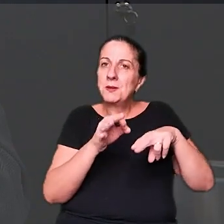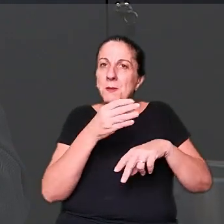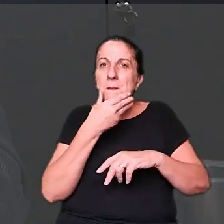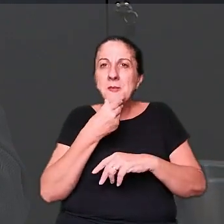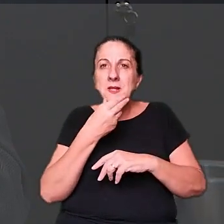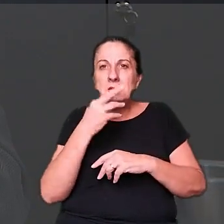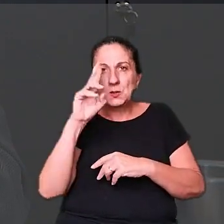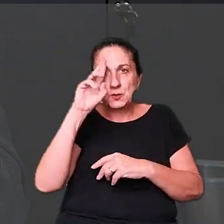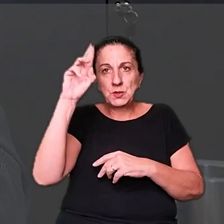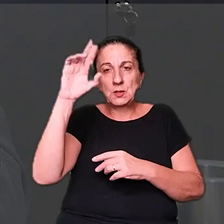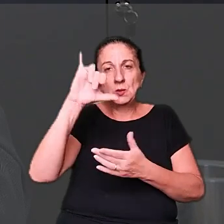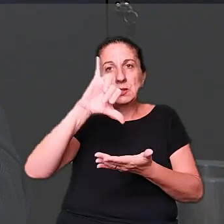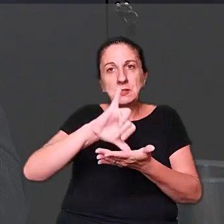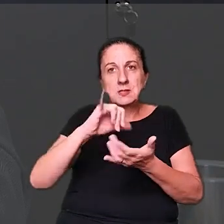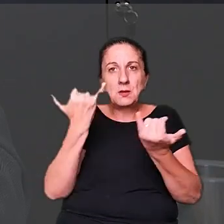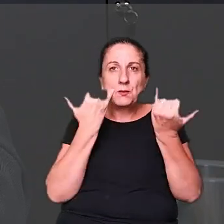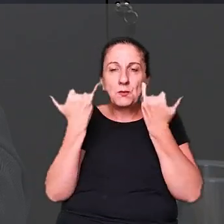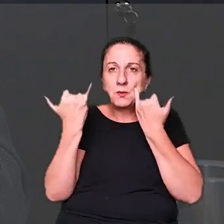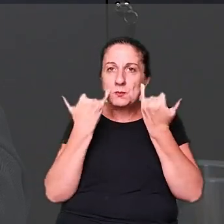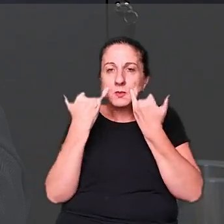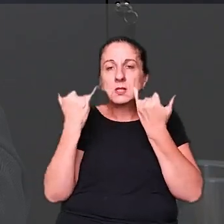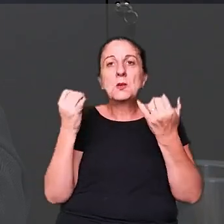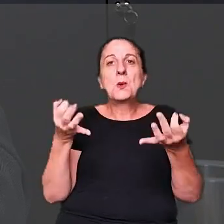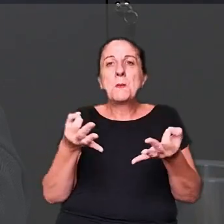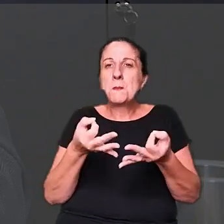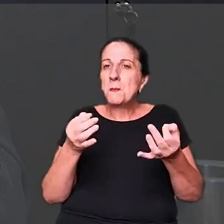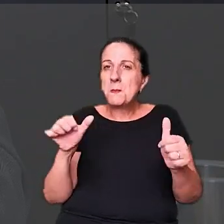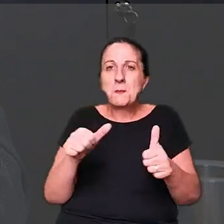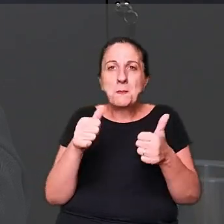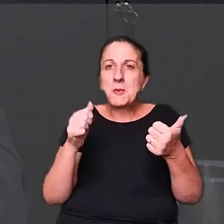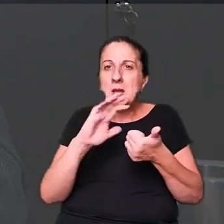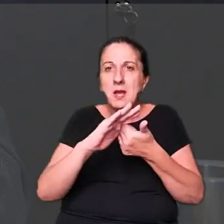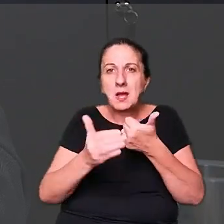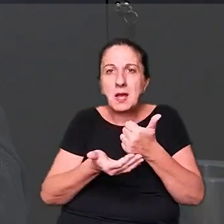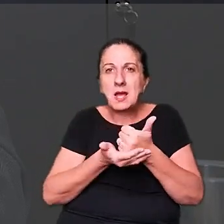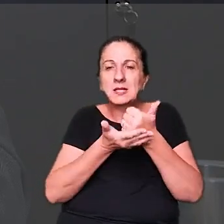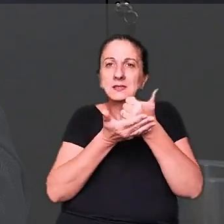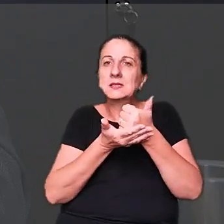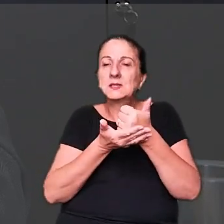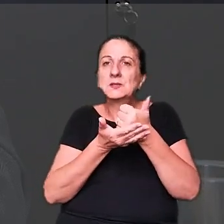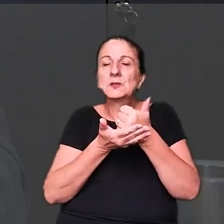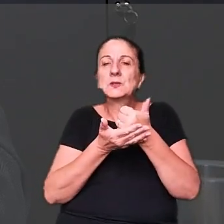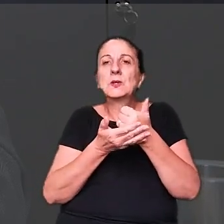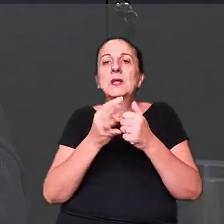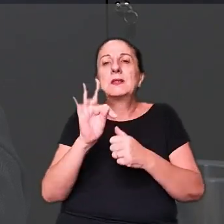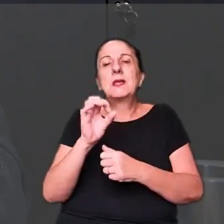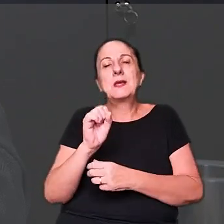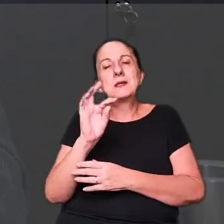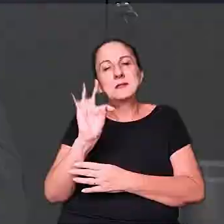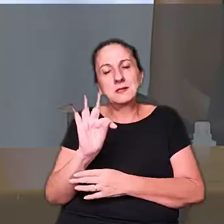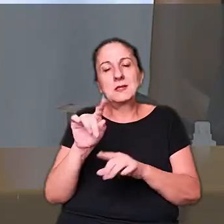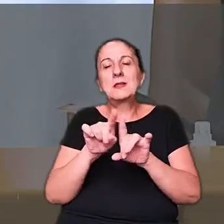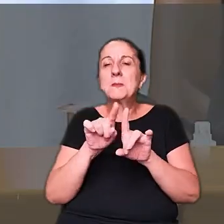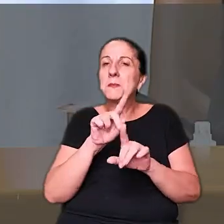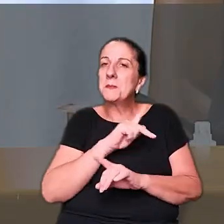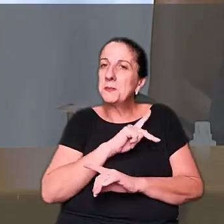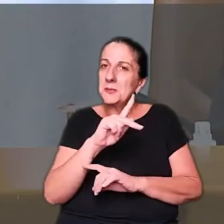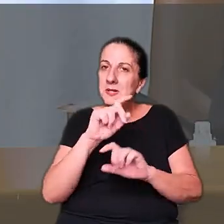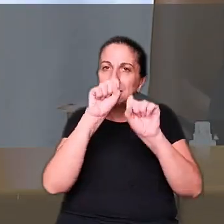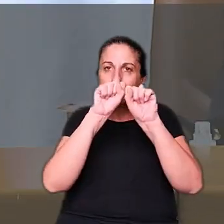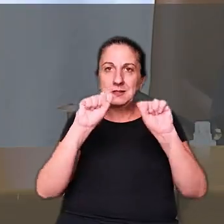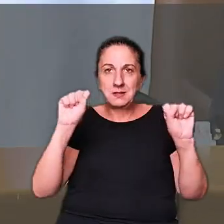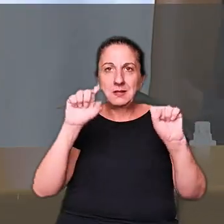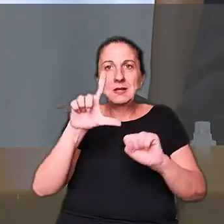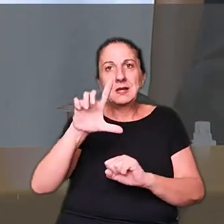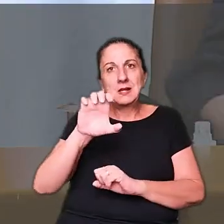pelo ministro, que é diretor do Centro de Formação e Aperfeiçoamento de Assessores e Servidores do TST, e pelo presidente